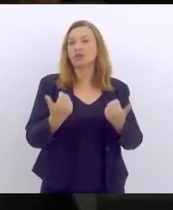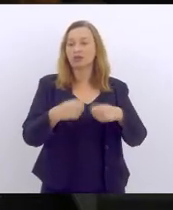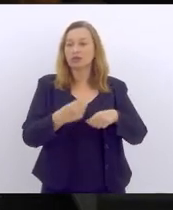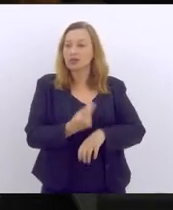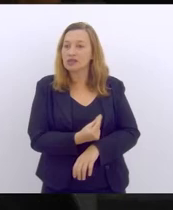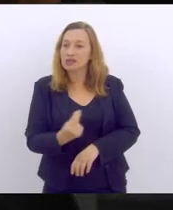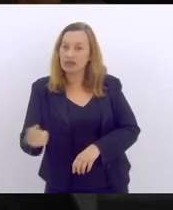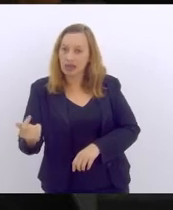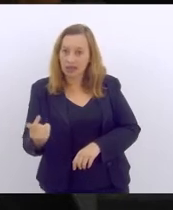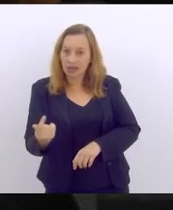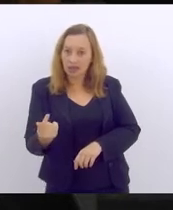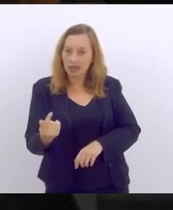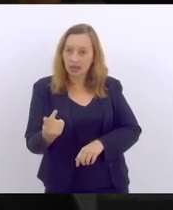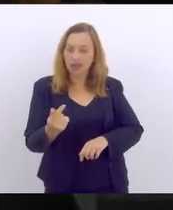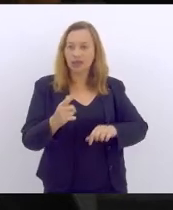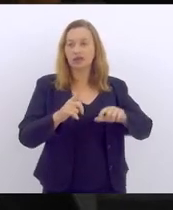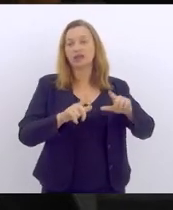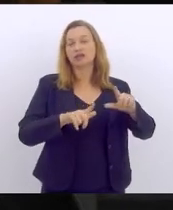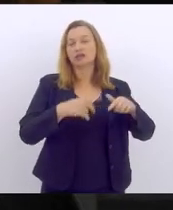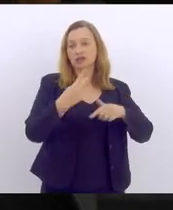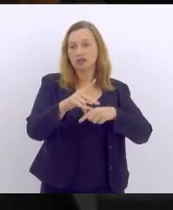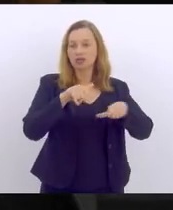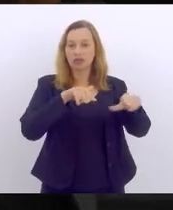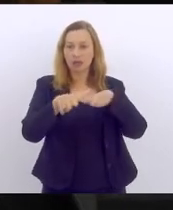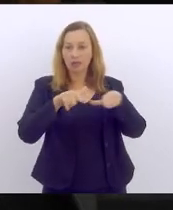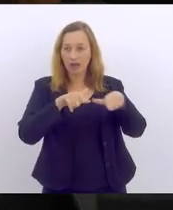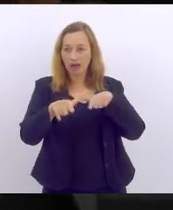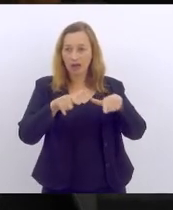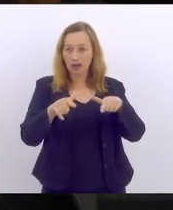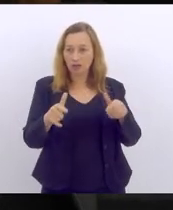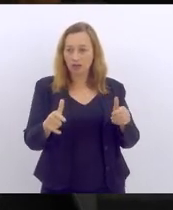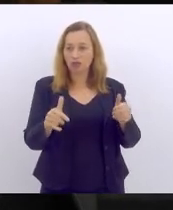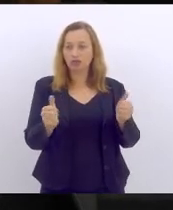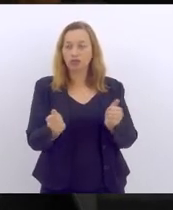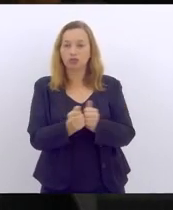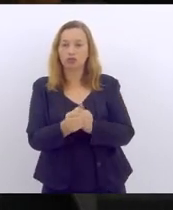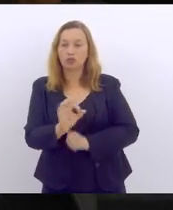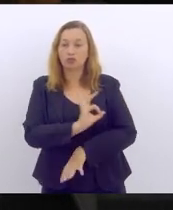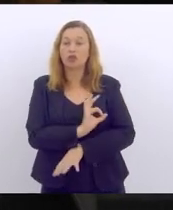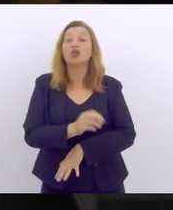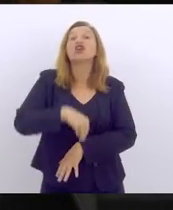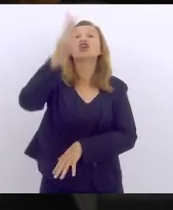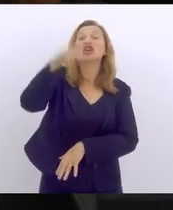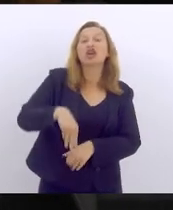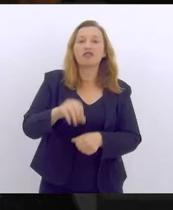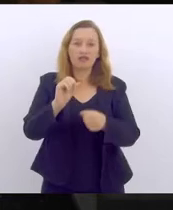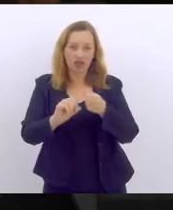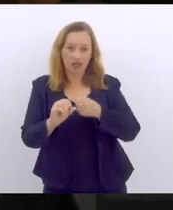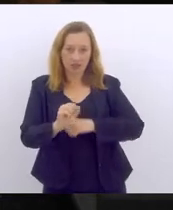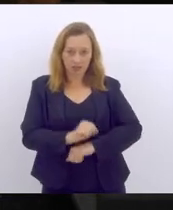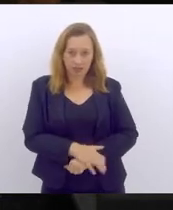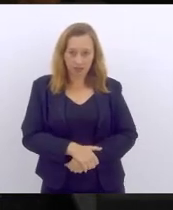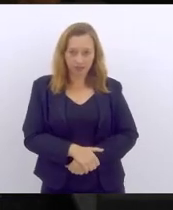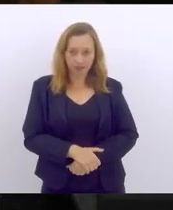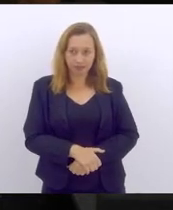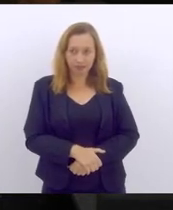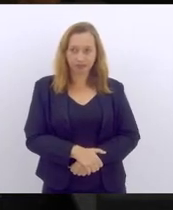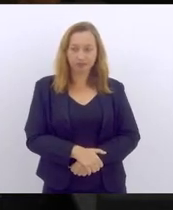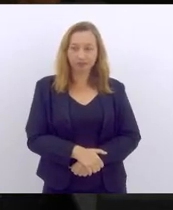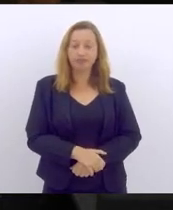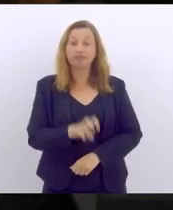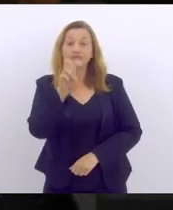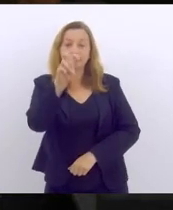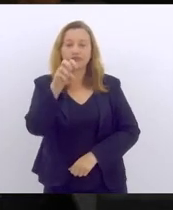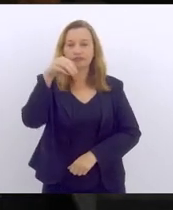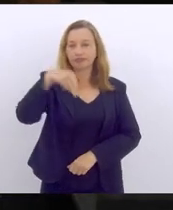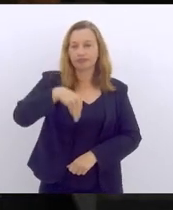escoltada e quem fez isso senhora Presidente buscando 5